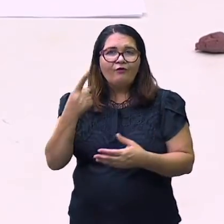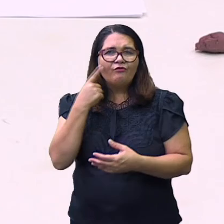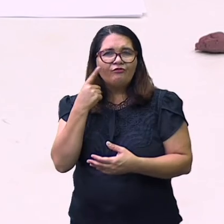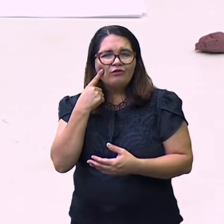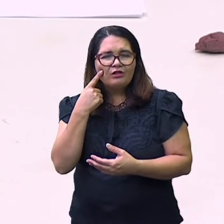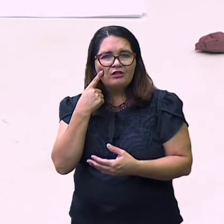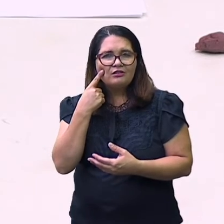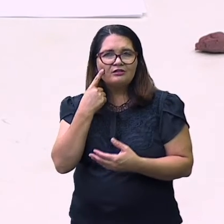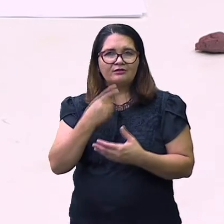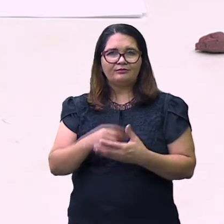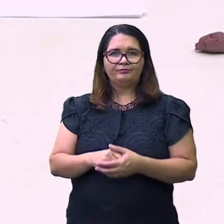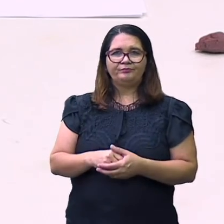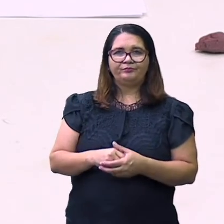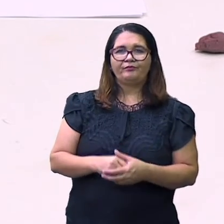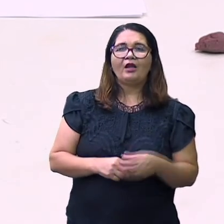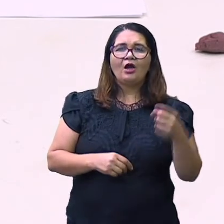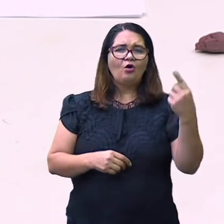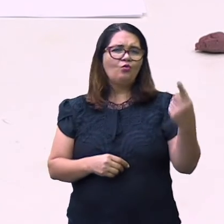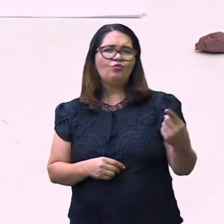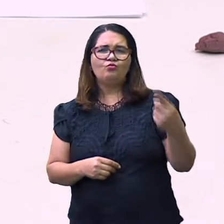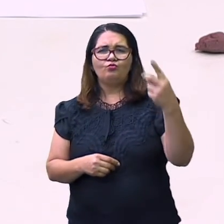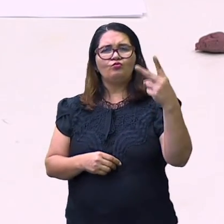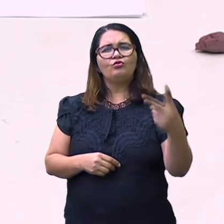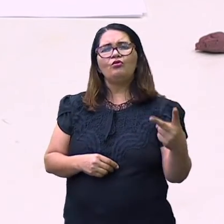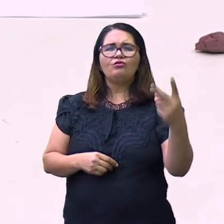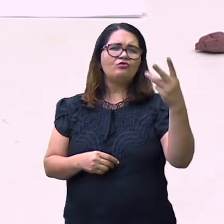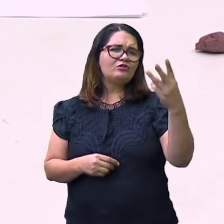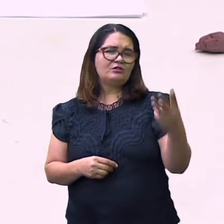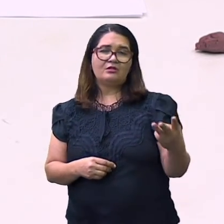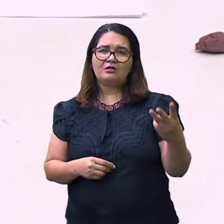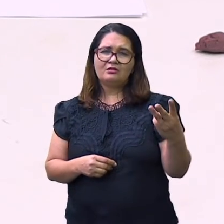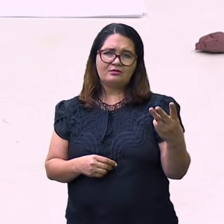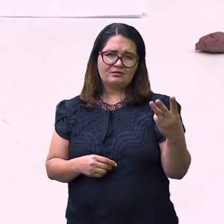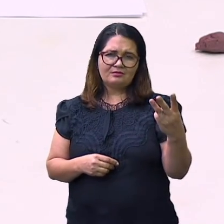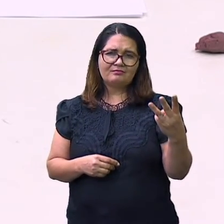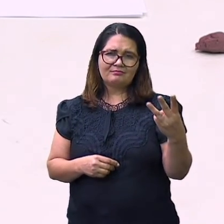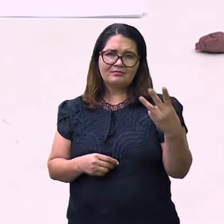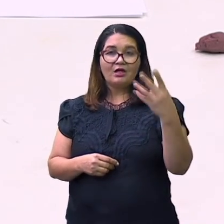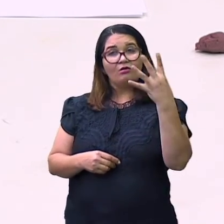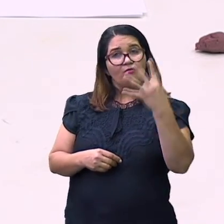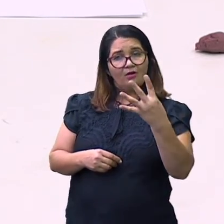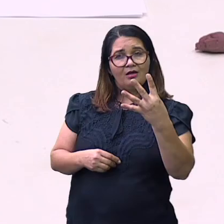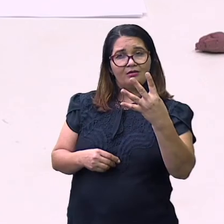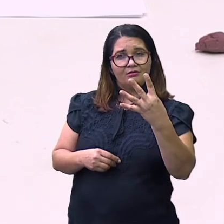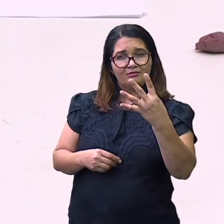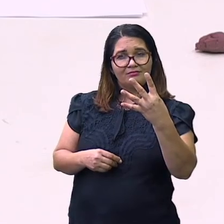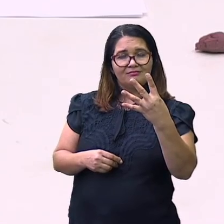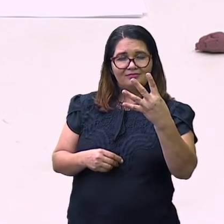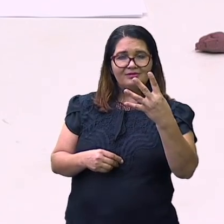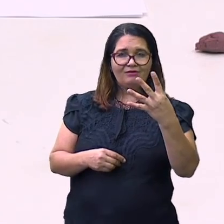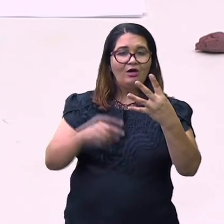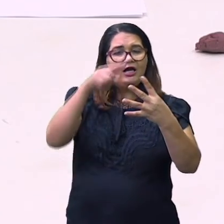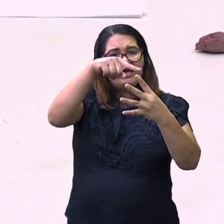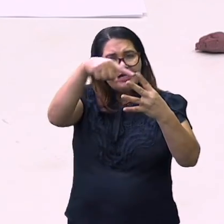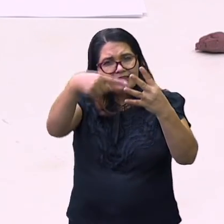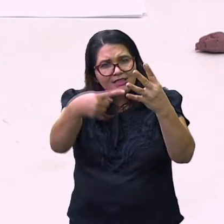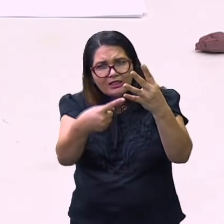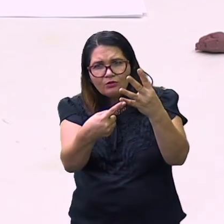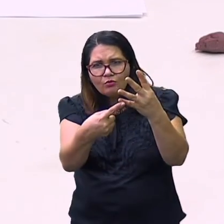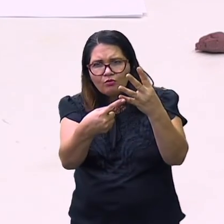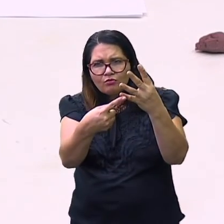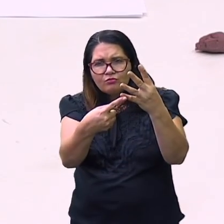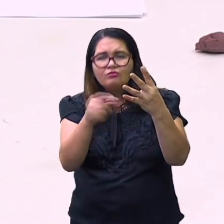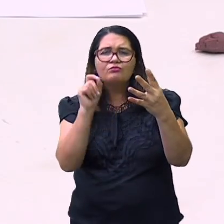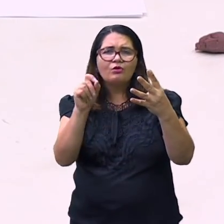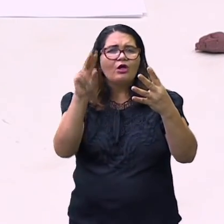2, número 3, número 4, e todos os elementos que você vai